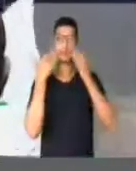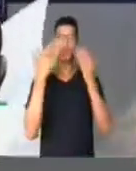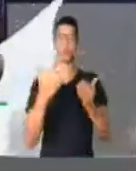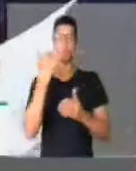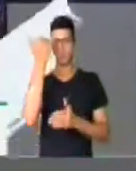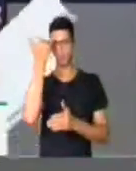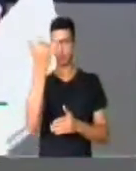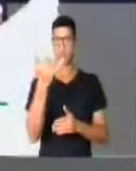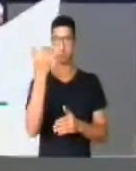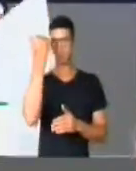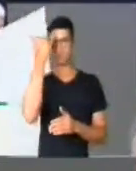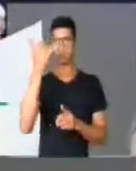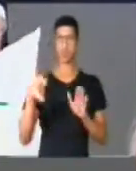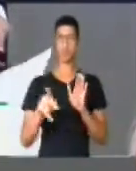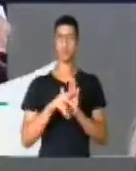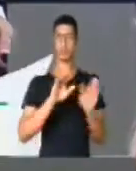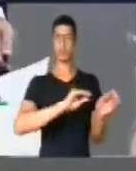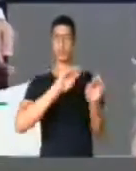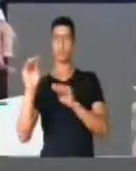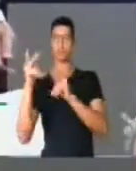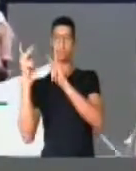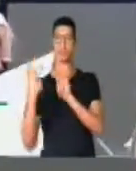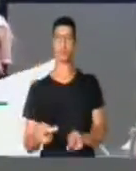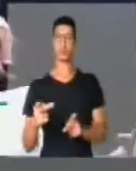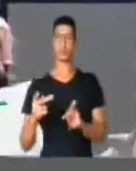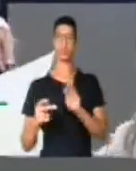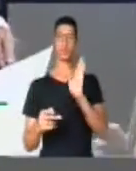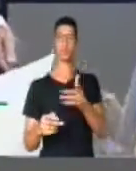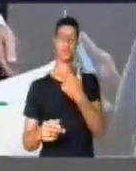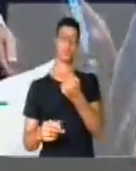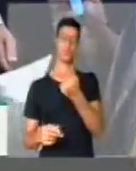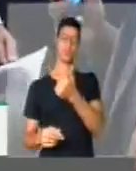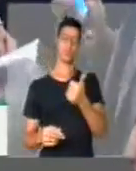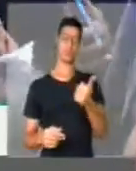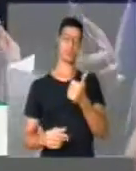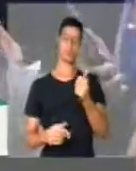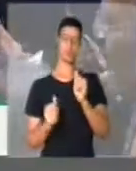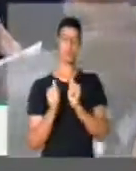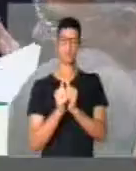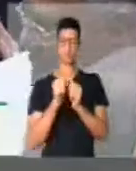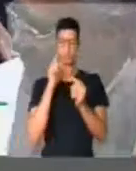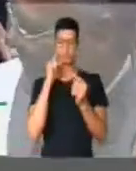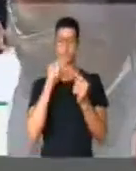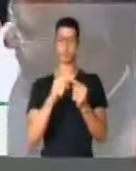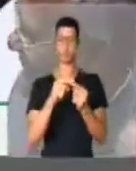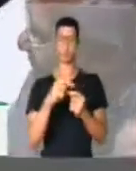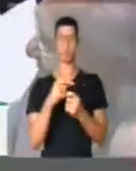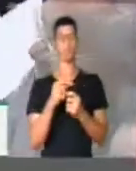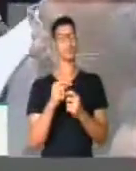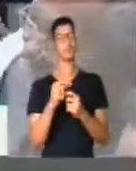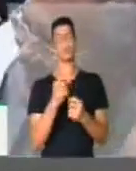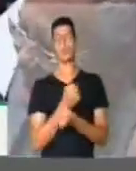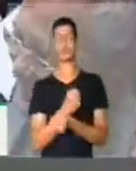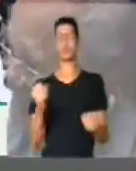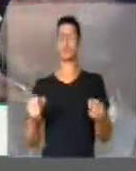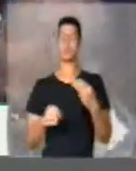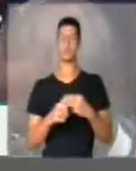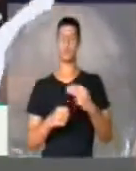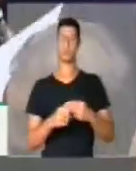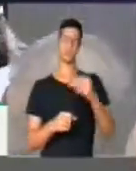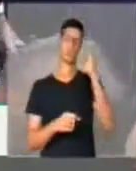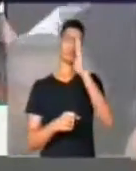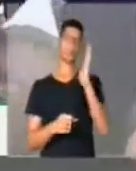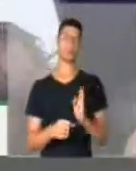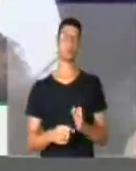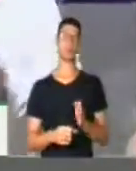apresentou a ideia. E esta ideia foi transformada num projeto já em 2011, com este objetivo. Não é possível que os municípios